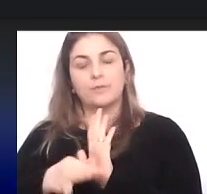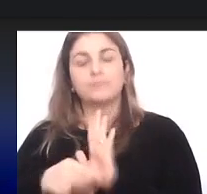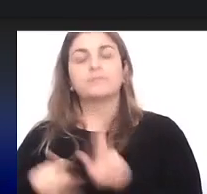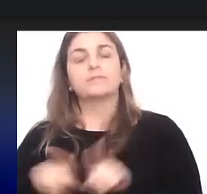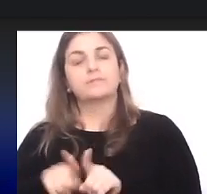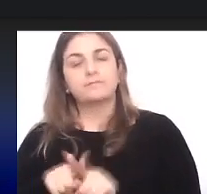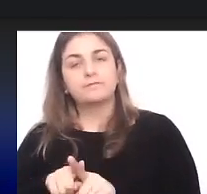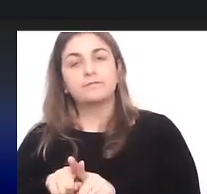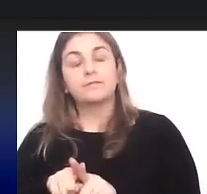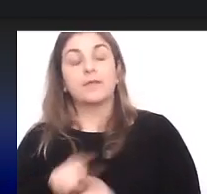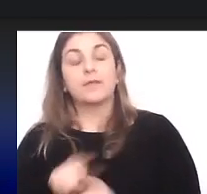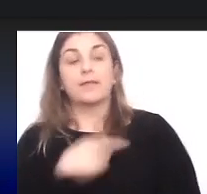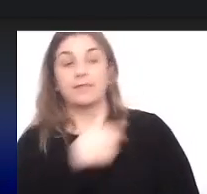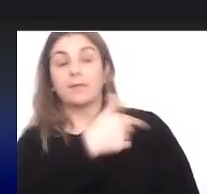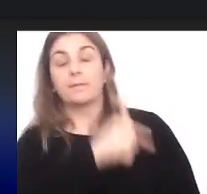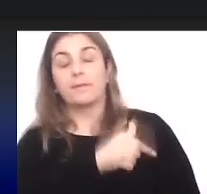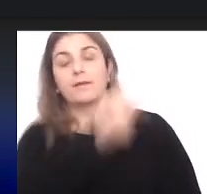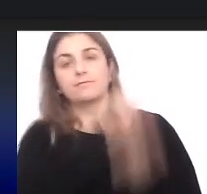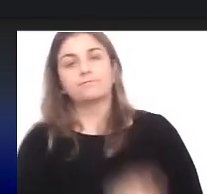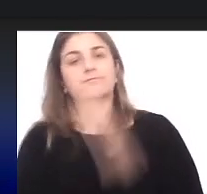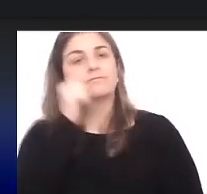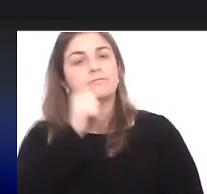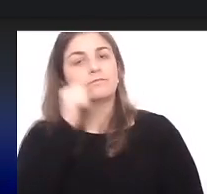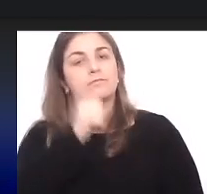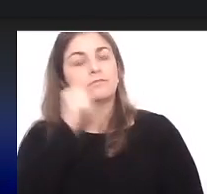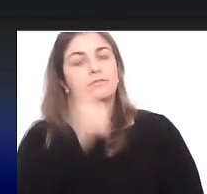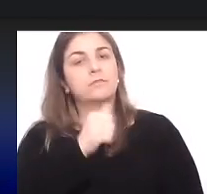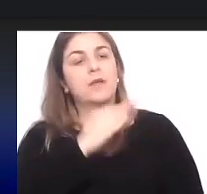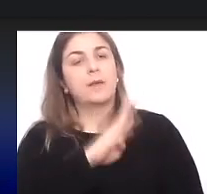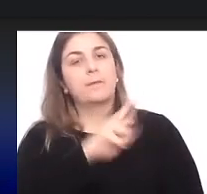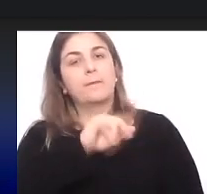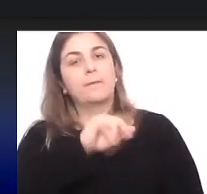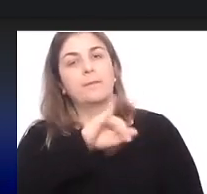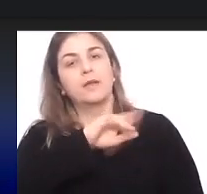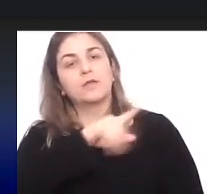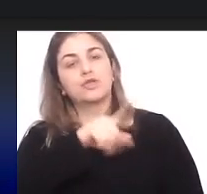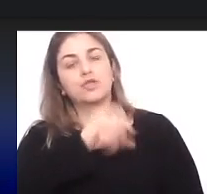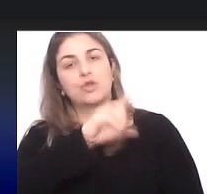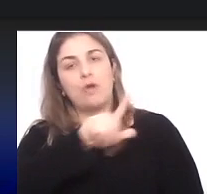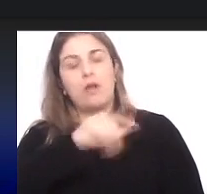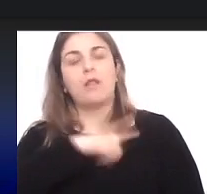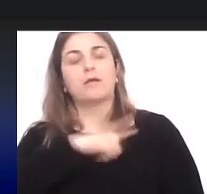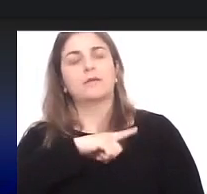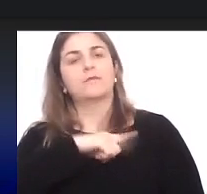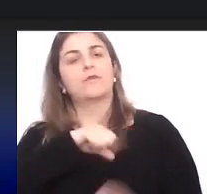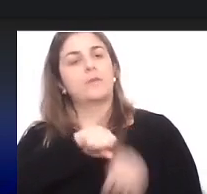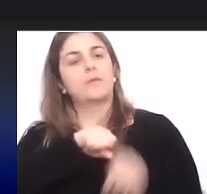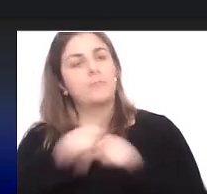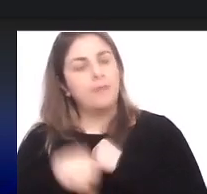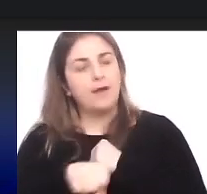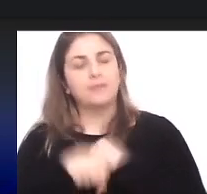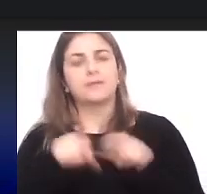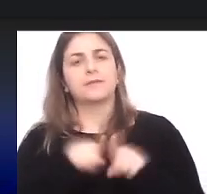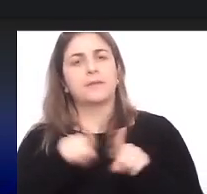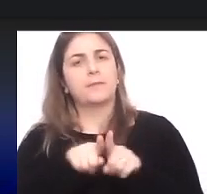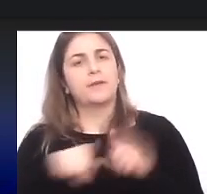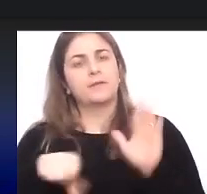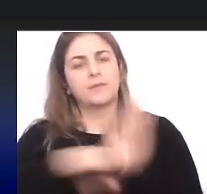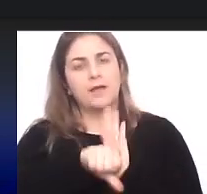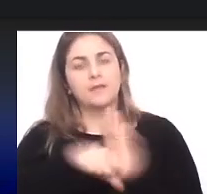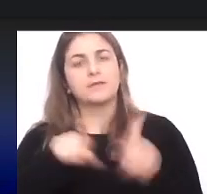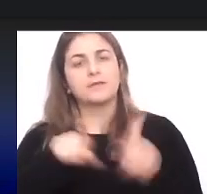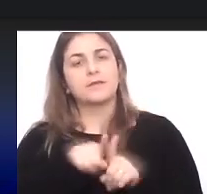a doutora Dineia Anzileiro Dalpisola, advogada, mestre em Ciências Criminais, professora e vice-presidente da